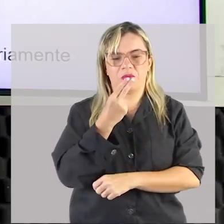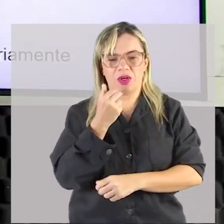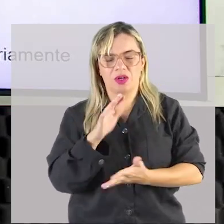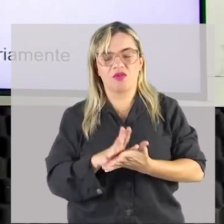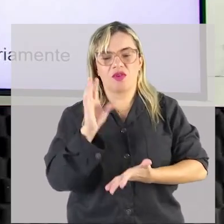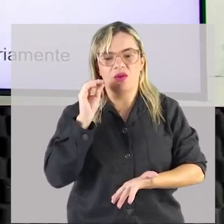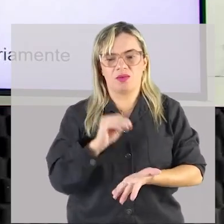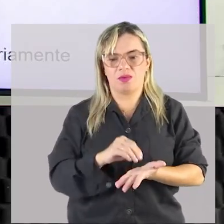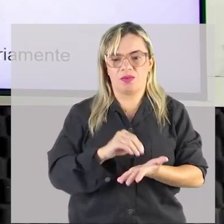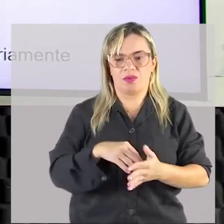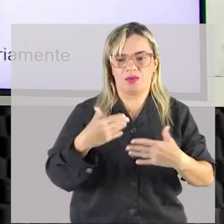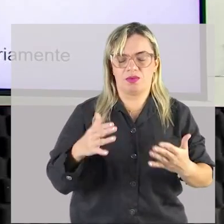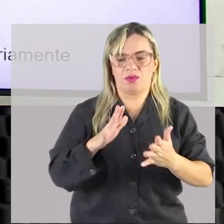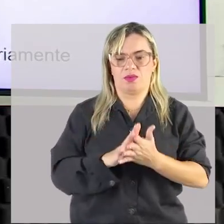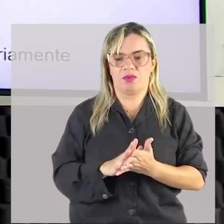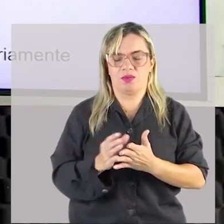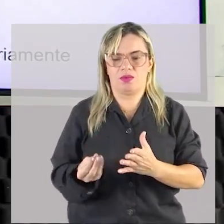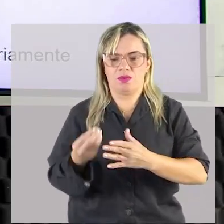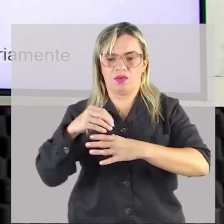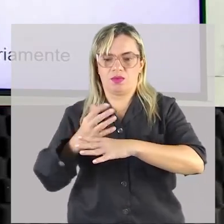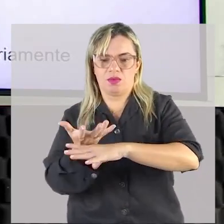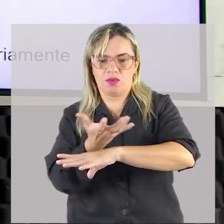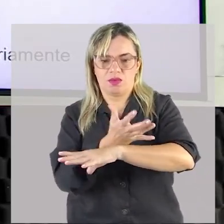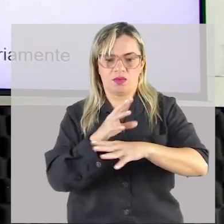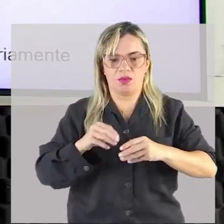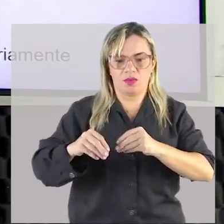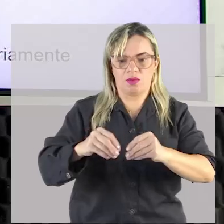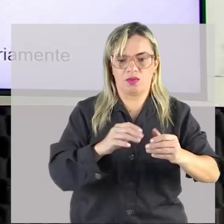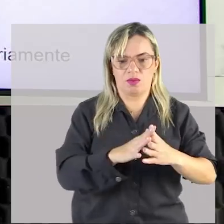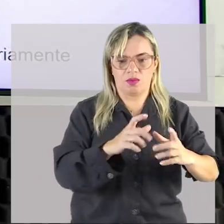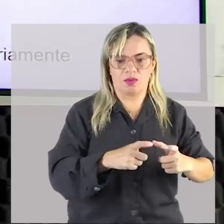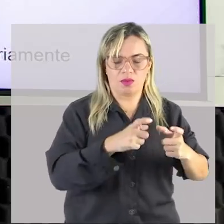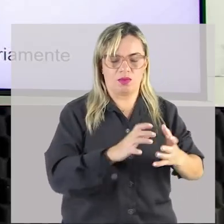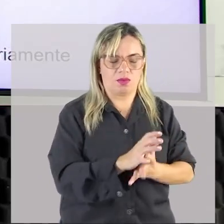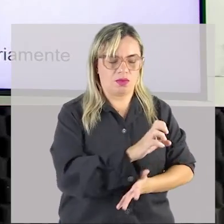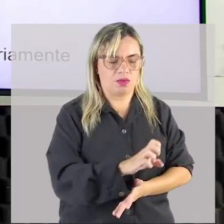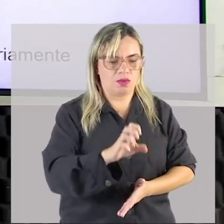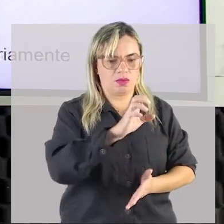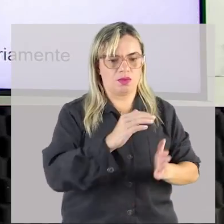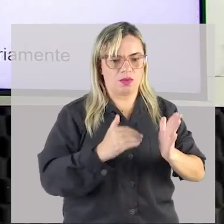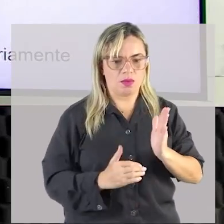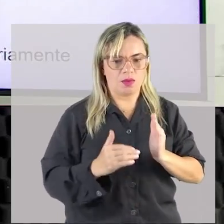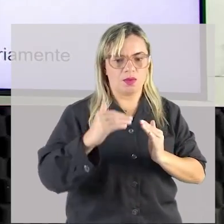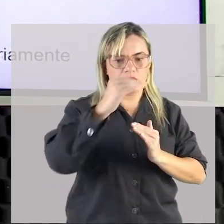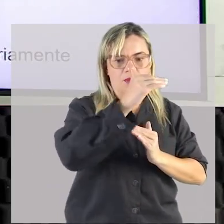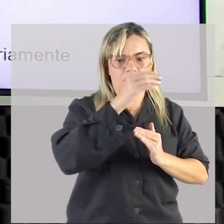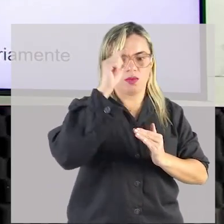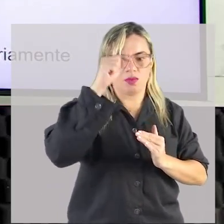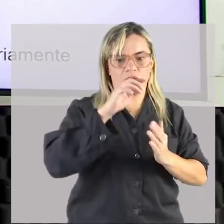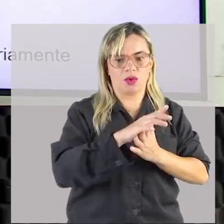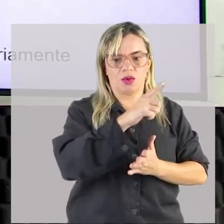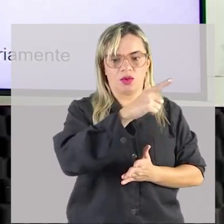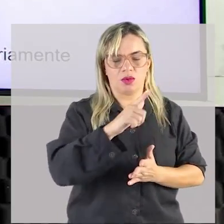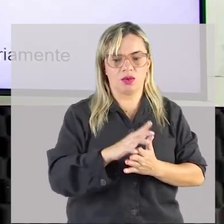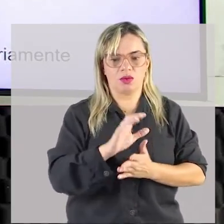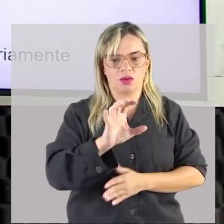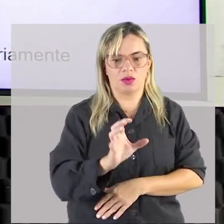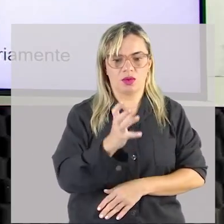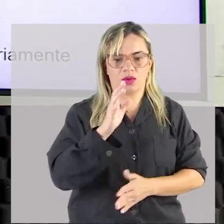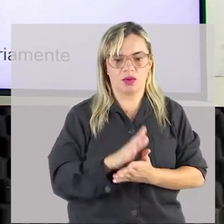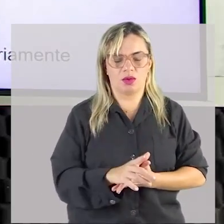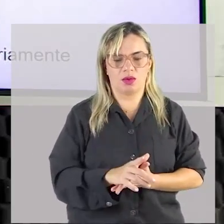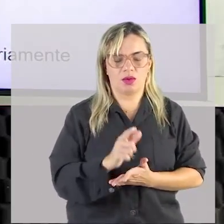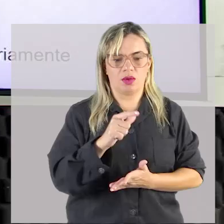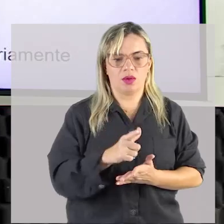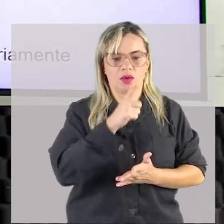nutrientes. As matas de terra firme localizam-se em regiões mais altas, onde não ocorrem